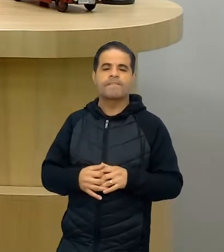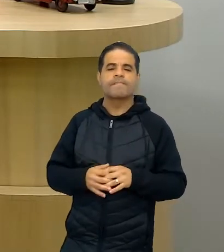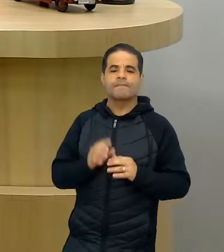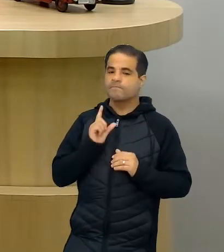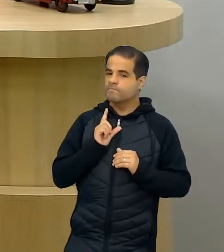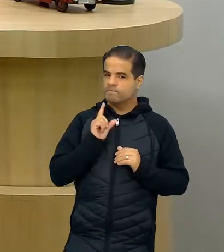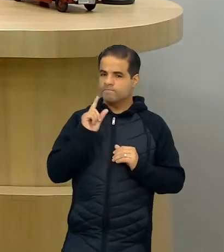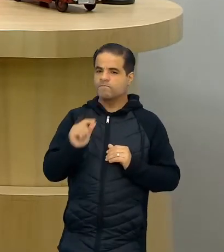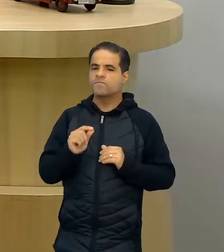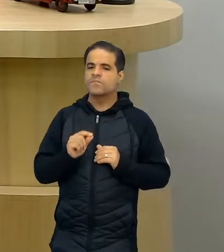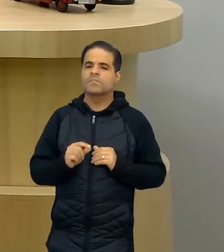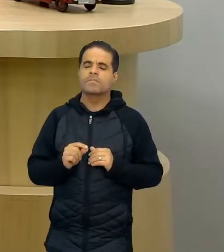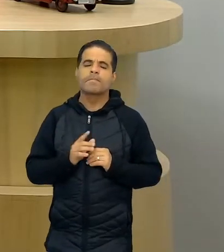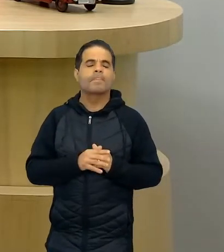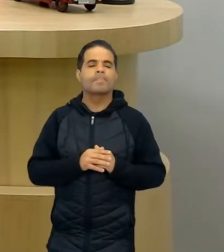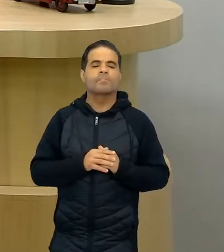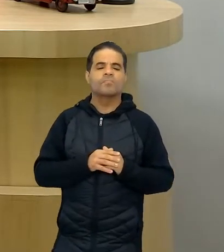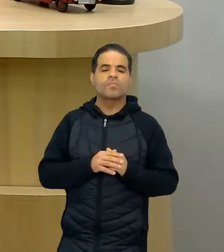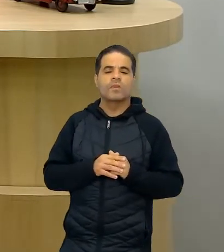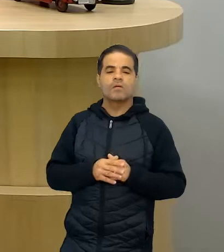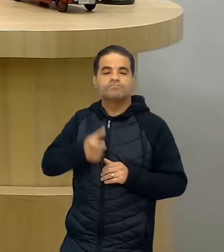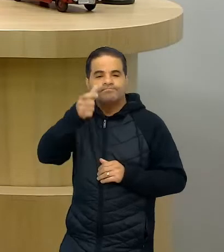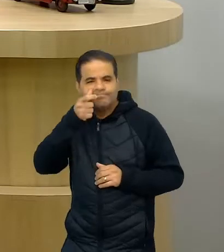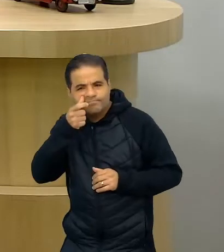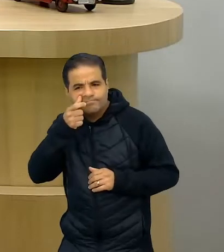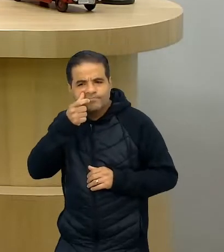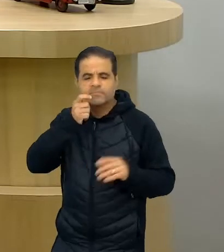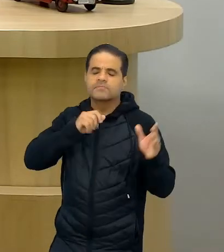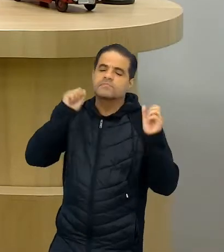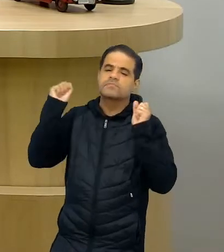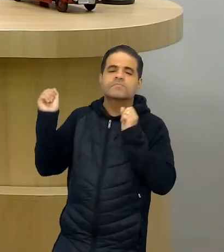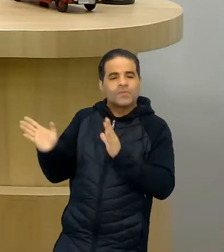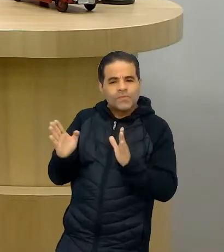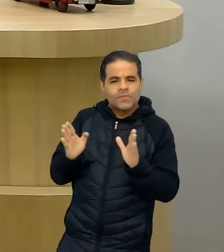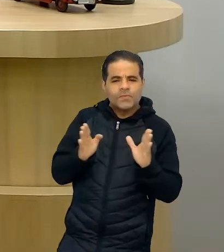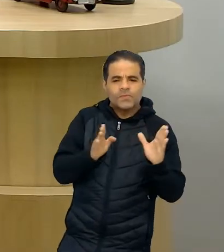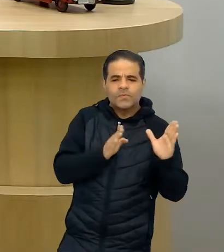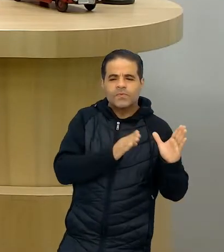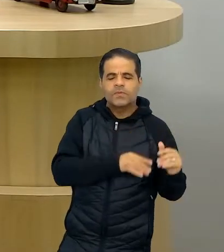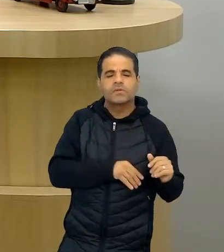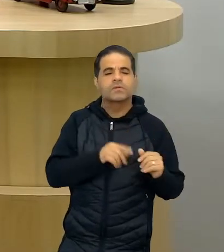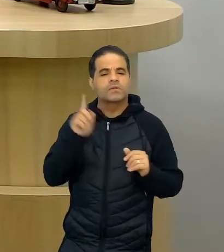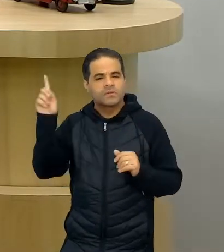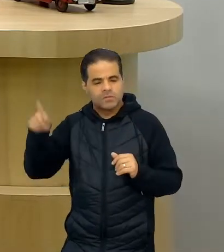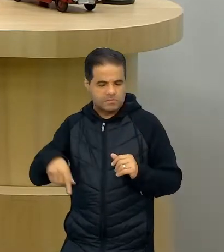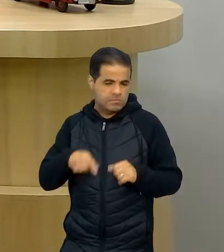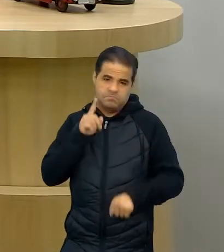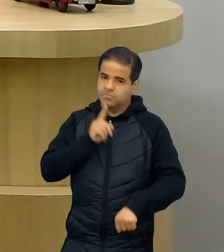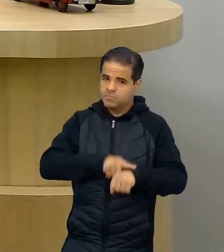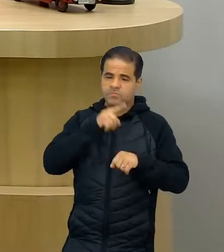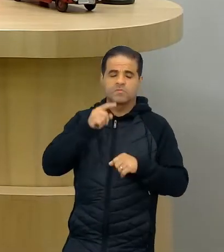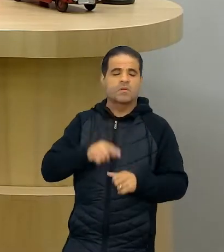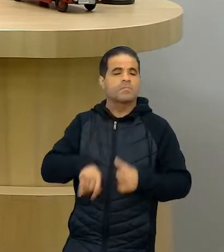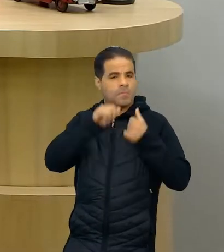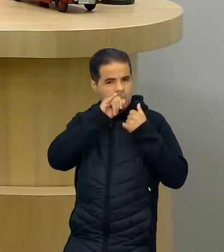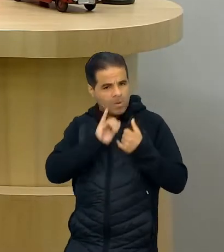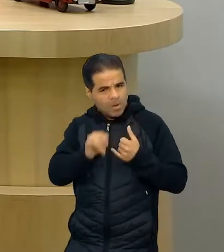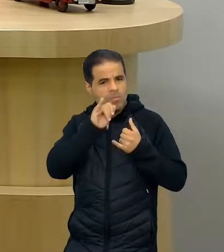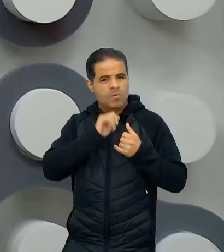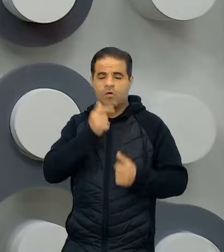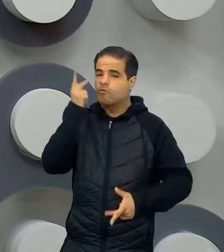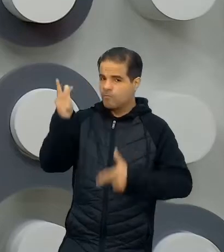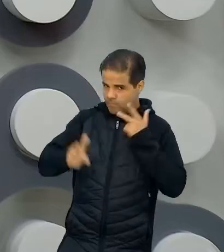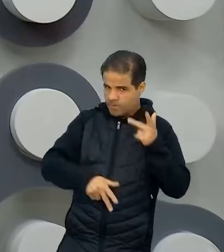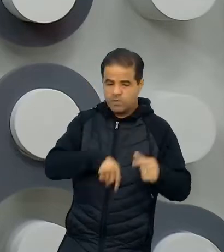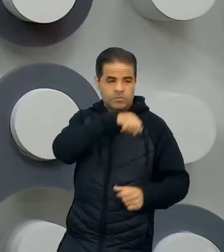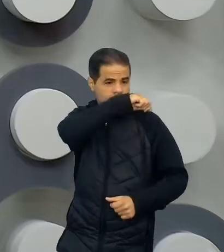a Então, mostra que você está aí assistindo, né? Assistindo, é. Então é como se fosse aí um ao Você vivo. vai fazer uma locução, aí você E vai... eu vou estar falando